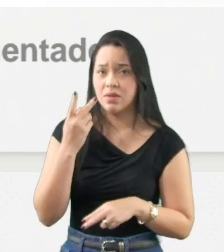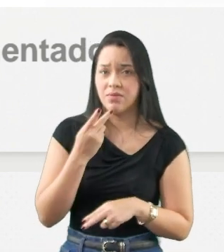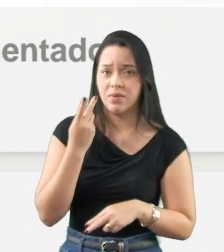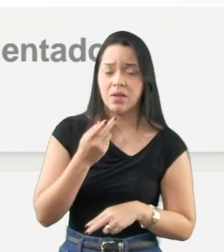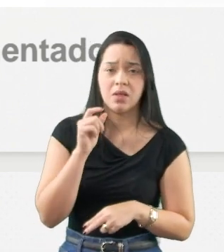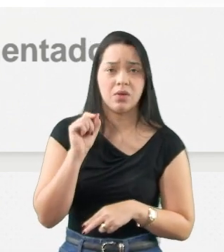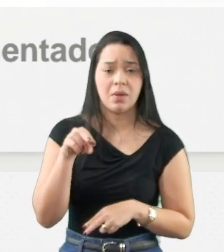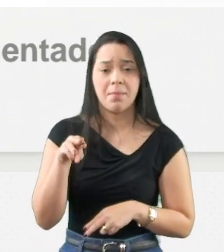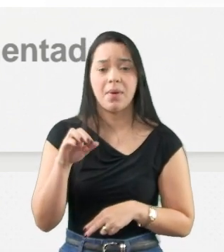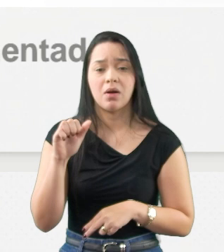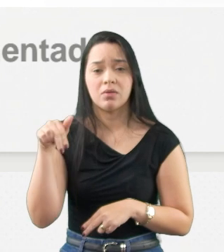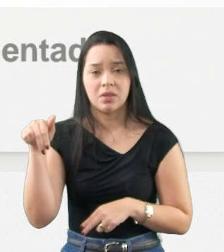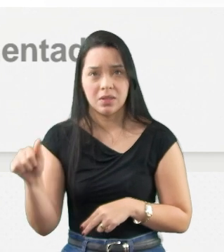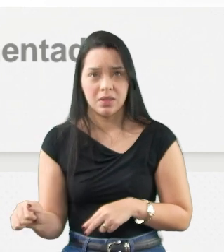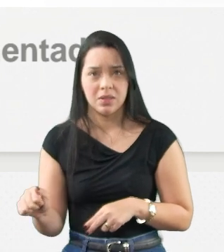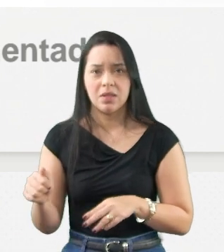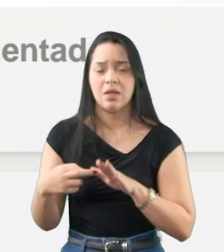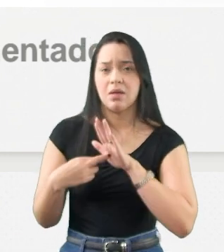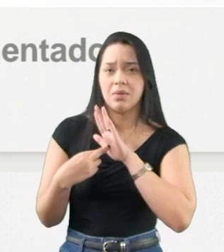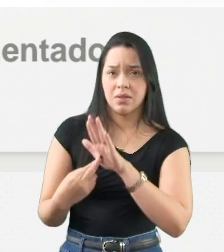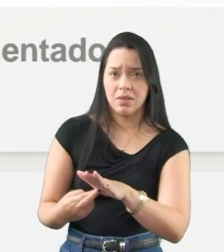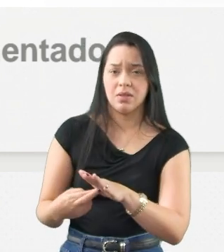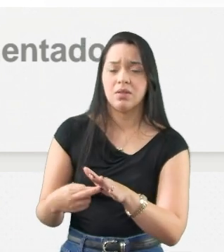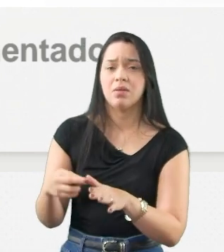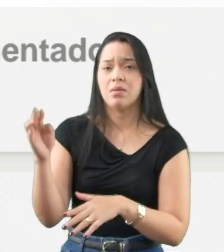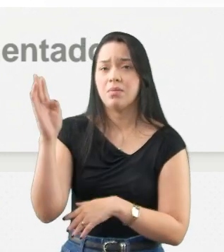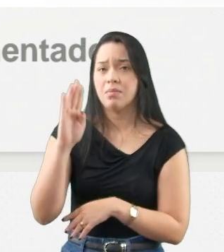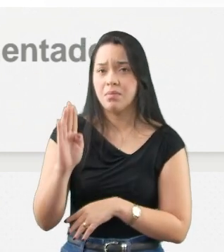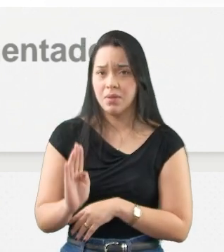o Macunaíma, ele representa a identidade